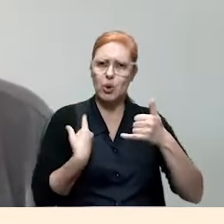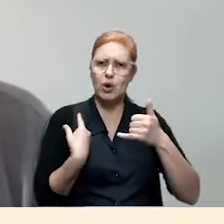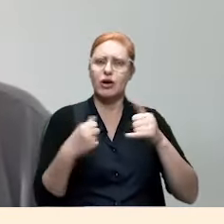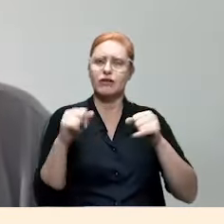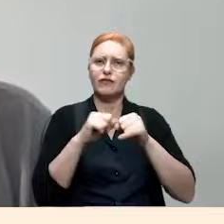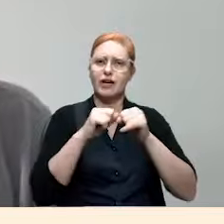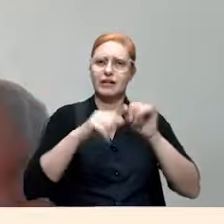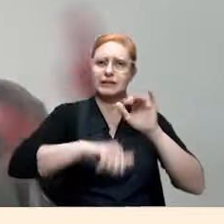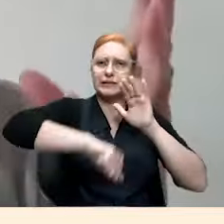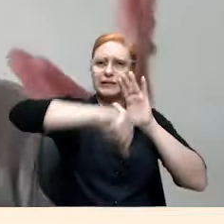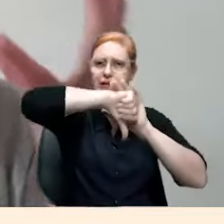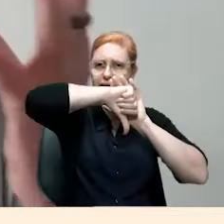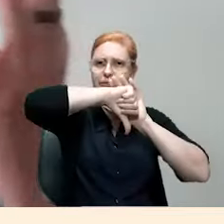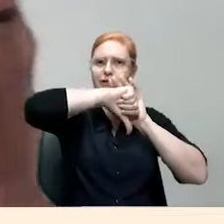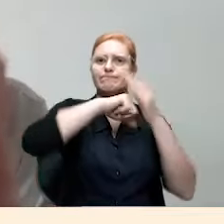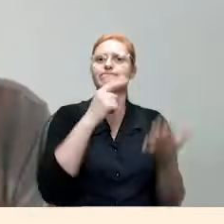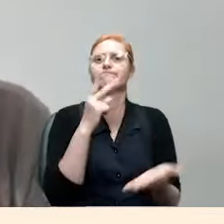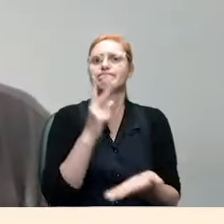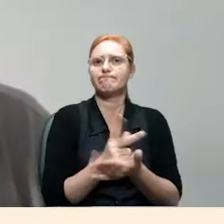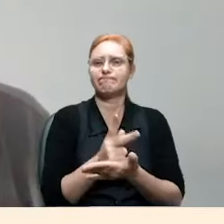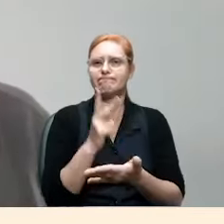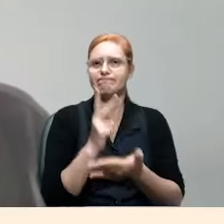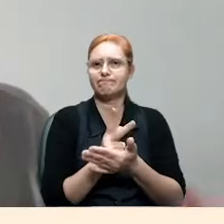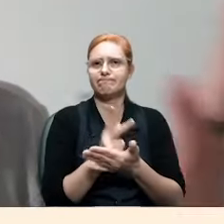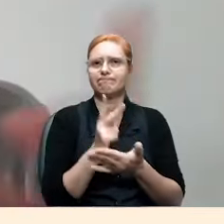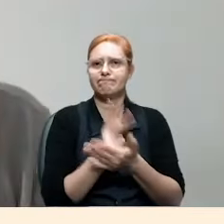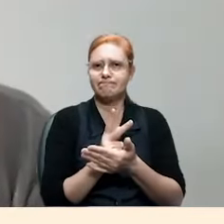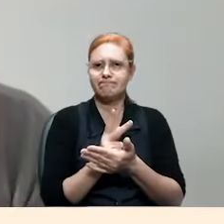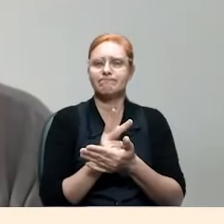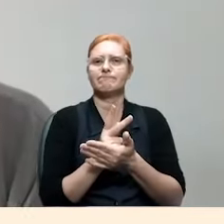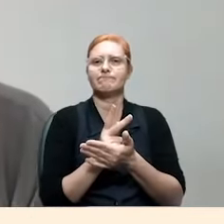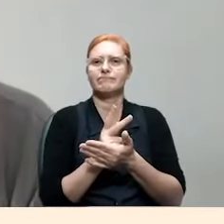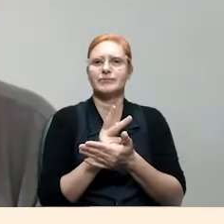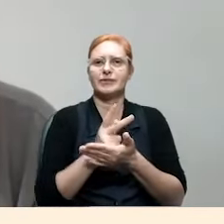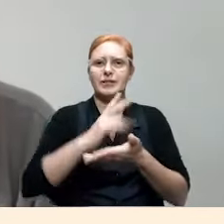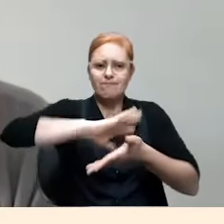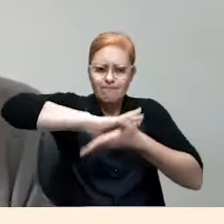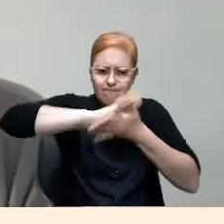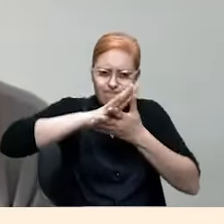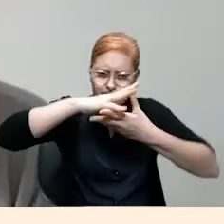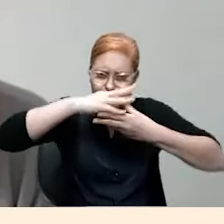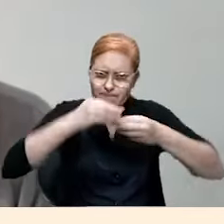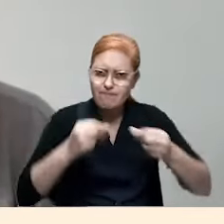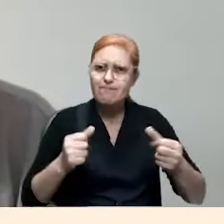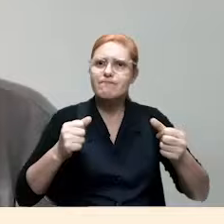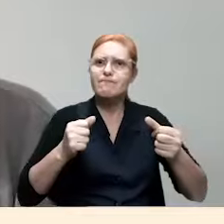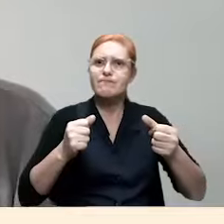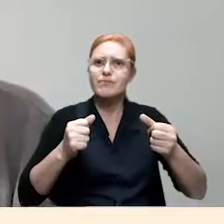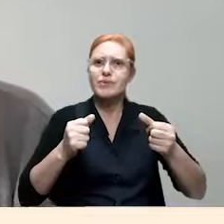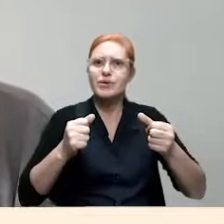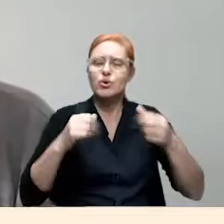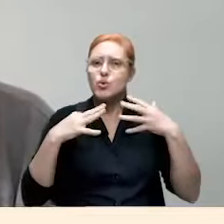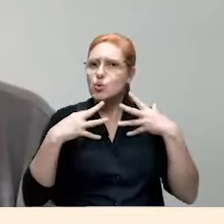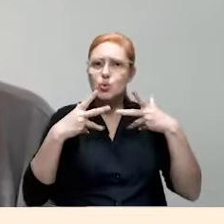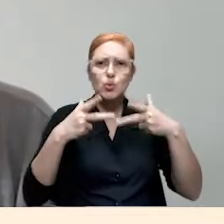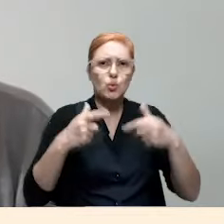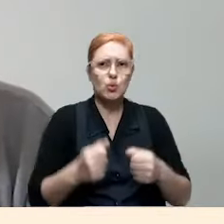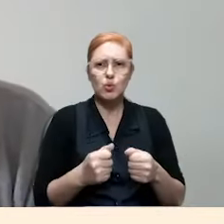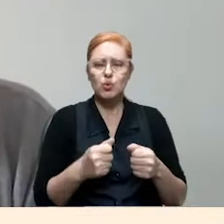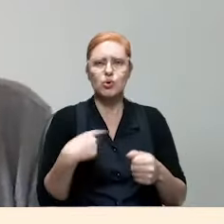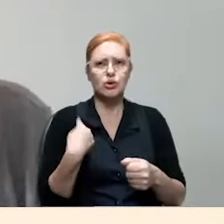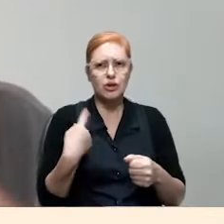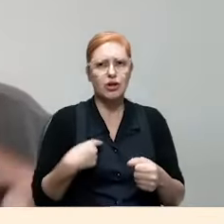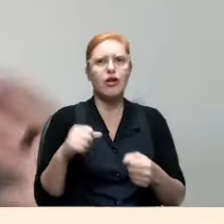permanentemente ir destruindo aquilo que foi muito